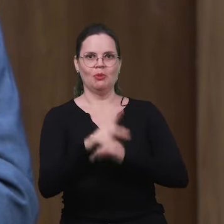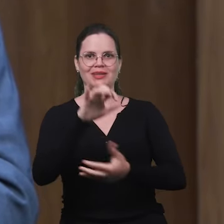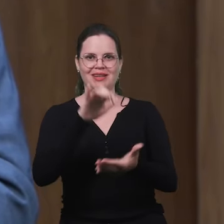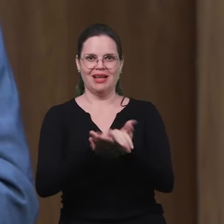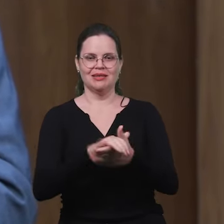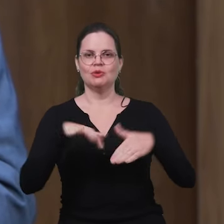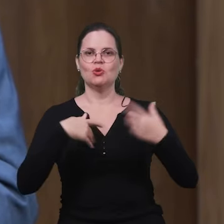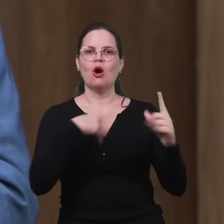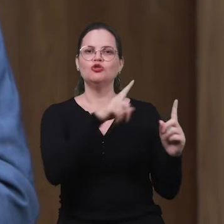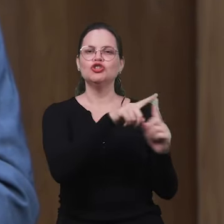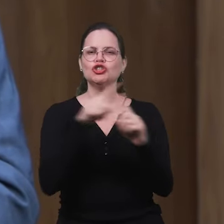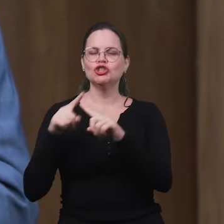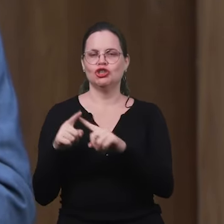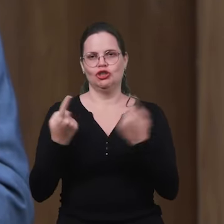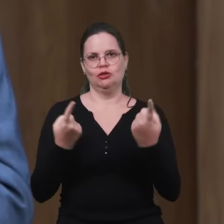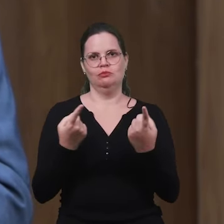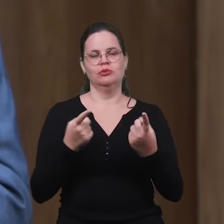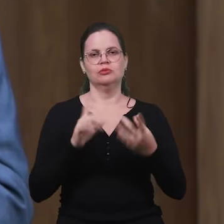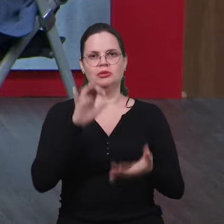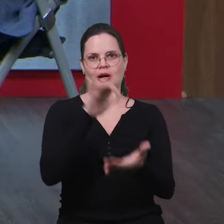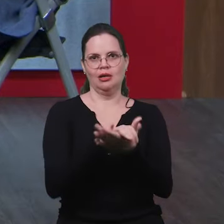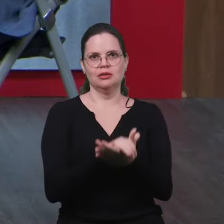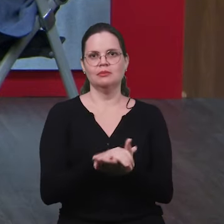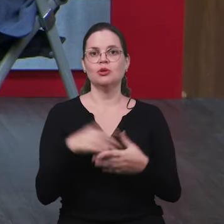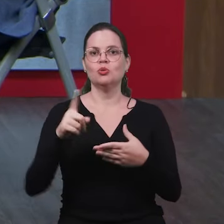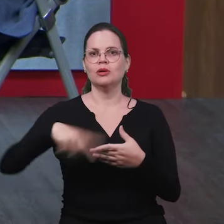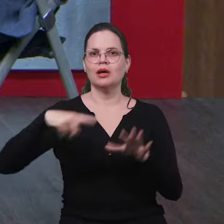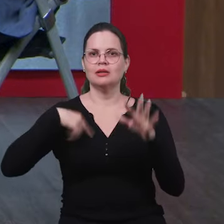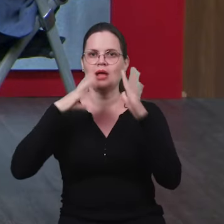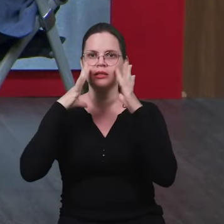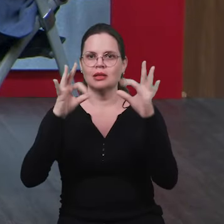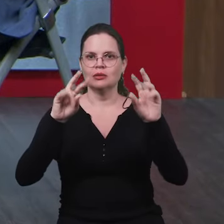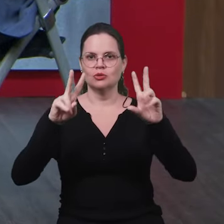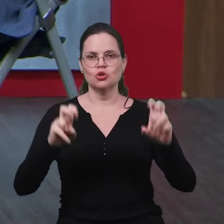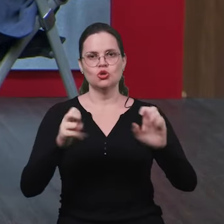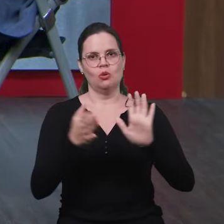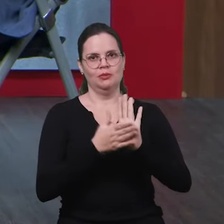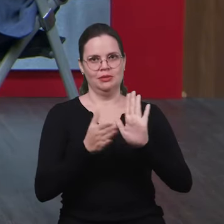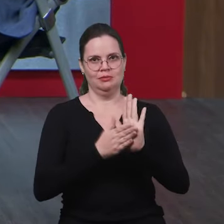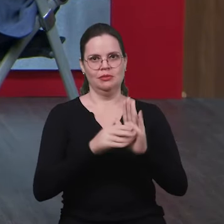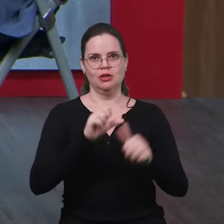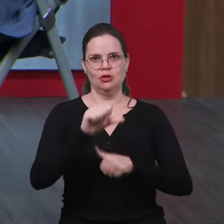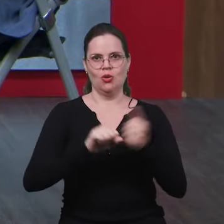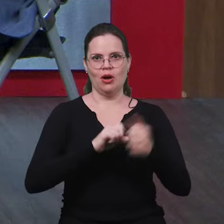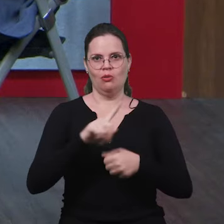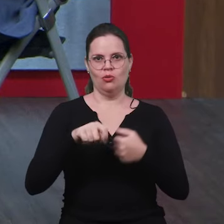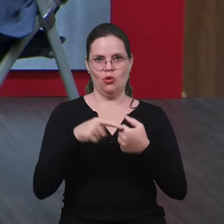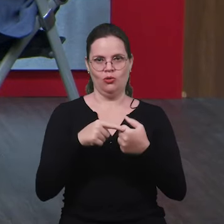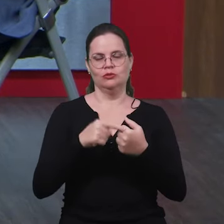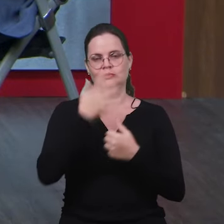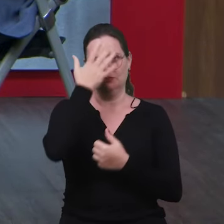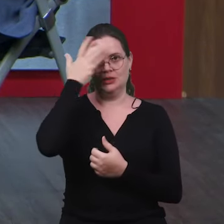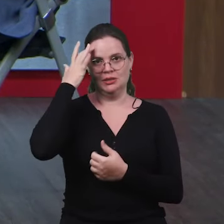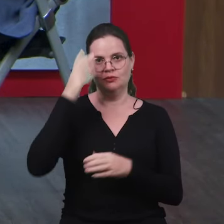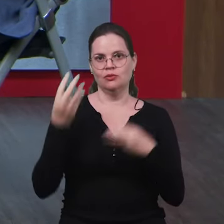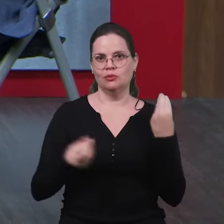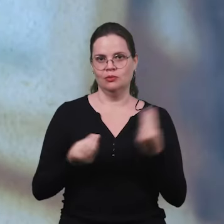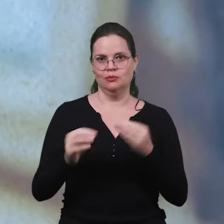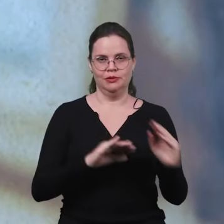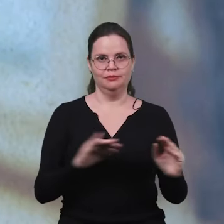ficar atentas hoje em dia com relação a essas mudanças que vão ocorrer? Então, o regime de bens, ele é uma escolha muito